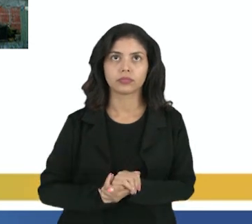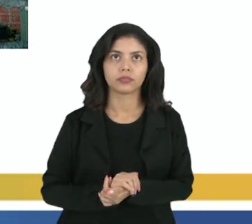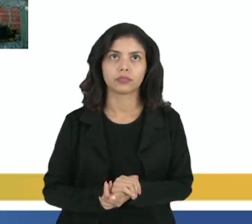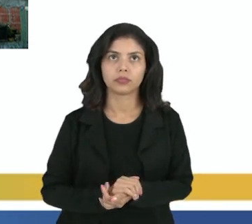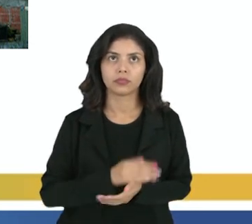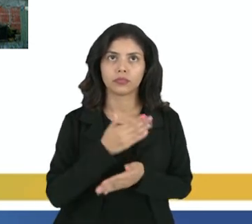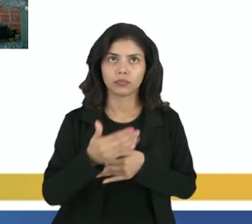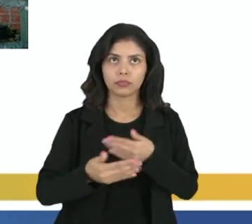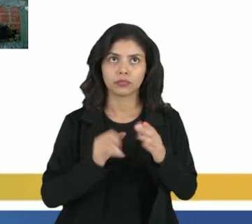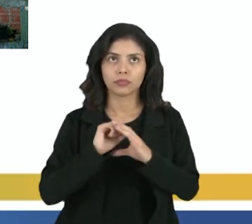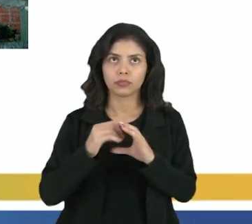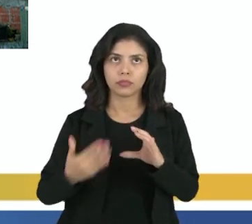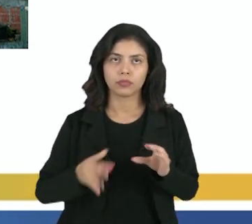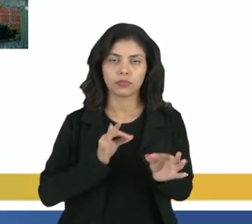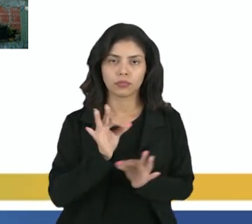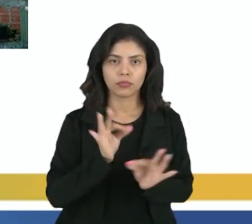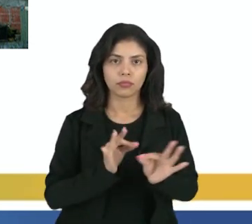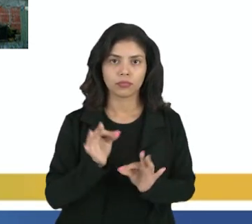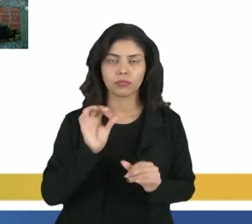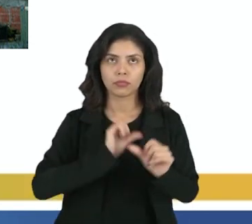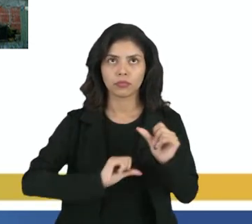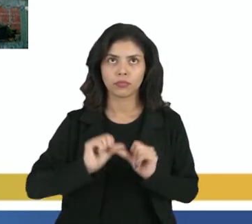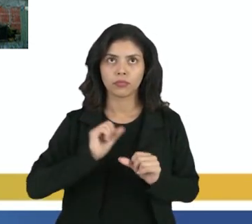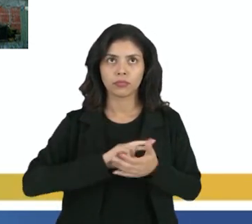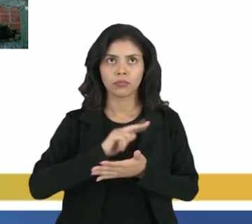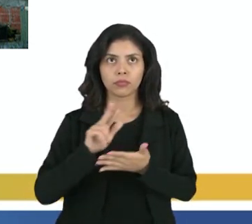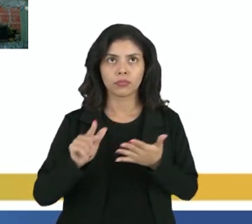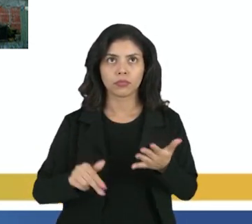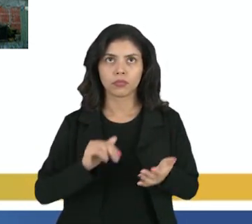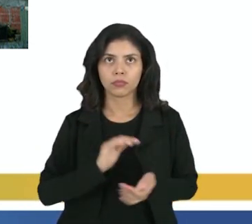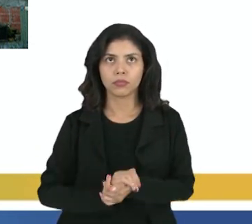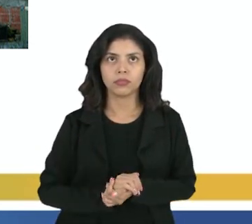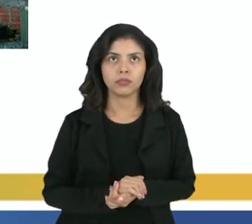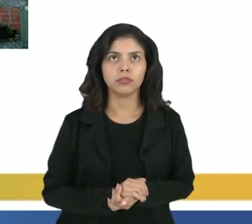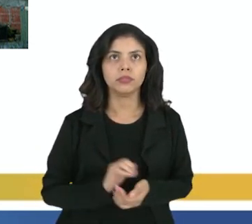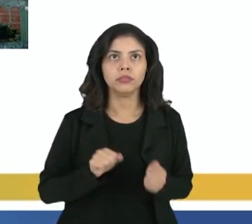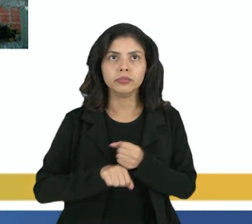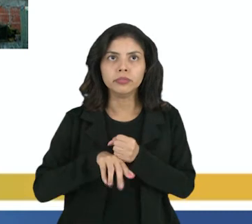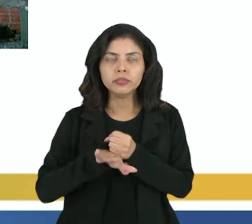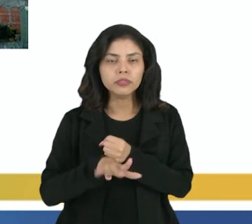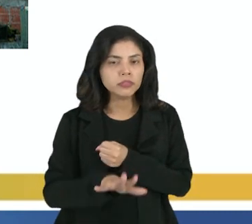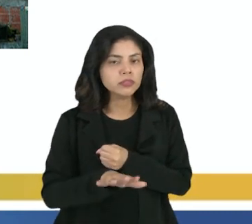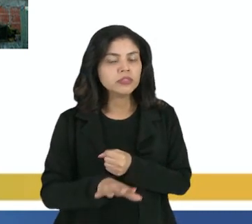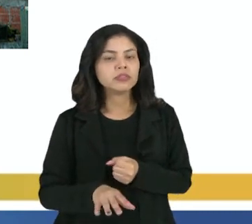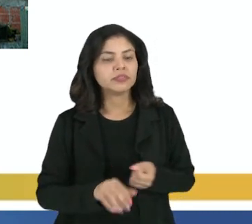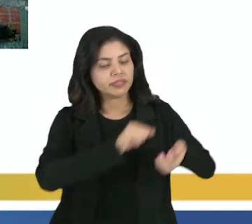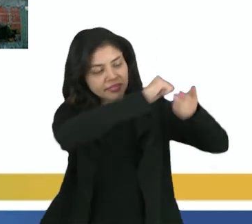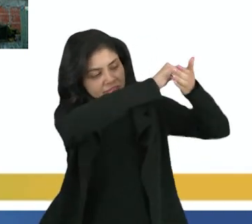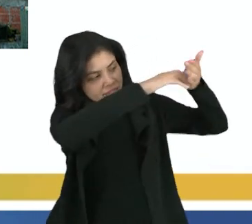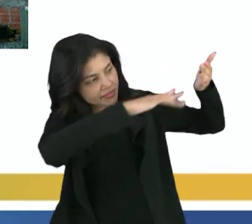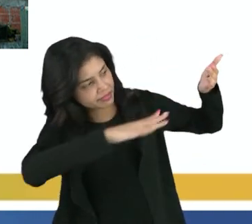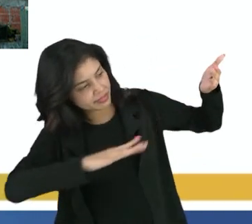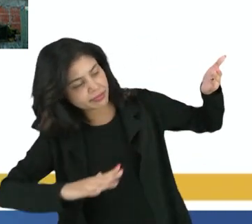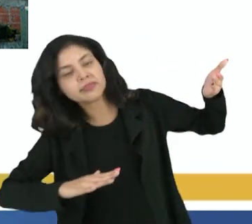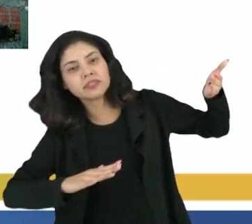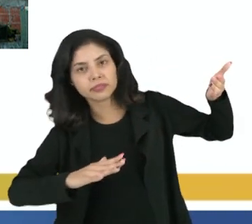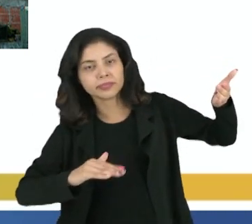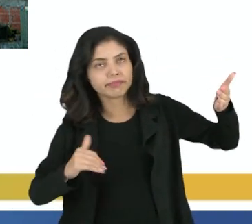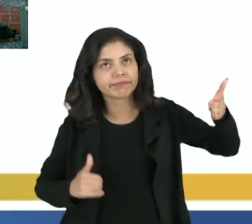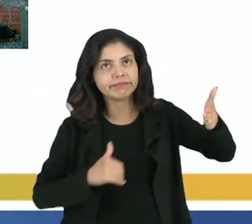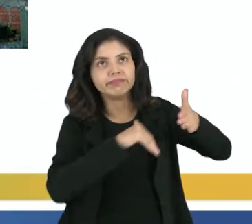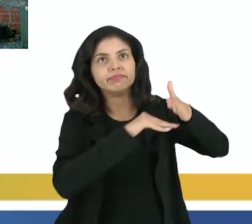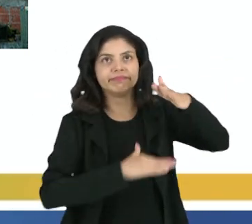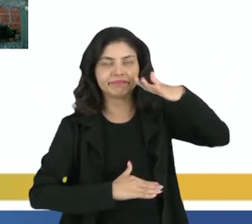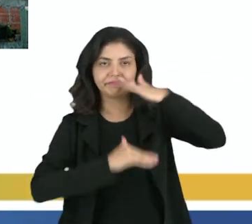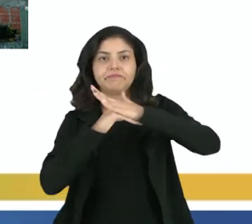na medida em que suas características são modificadas por diversos fatores, esgotamentos da mata, erosão, compactação